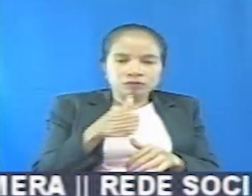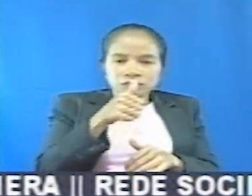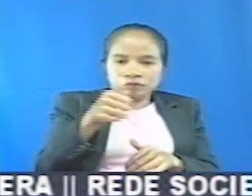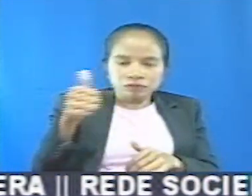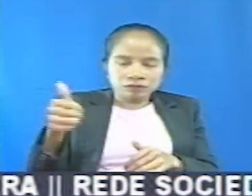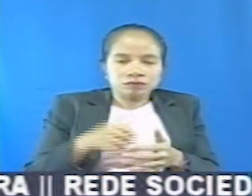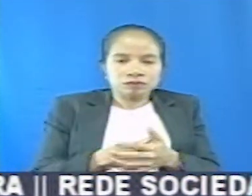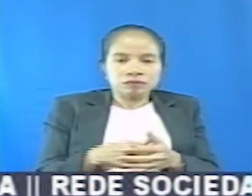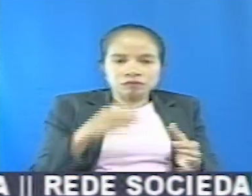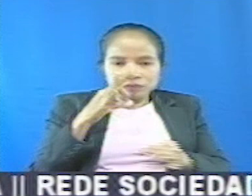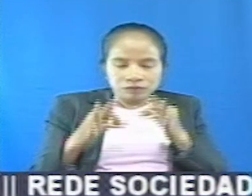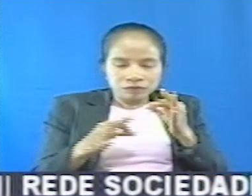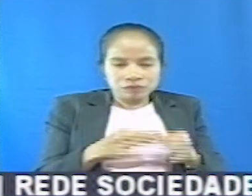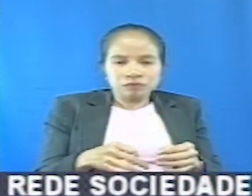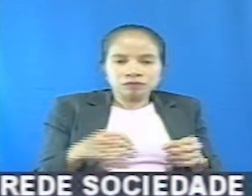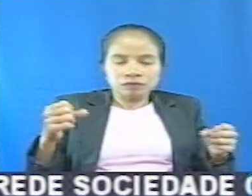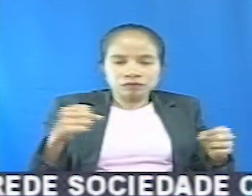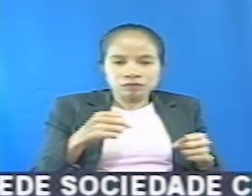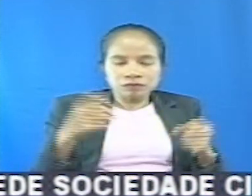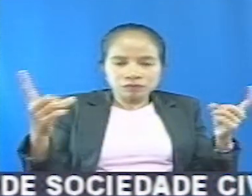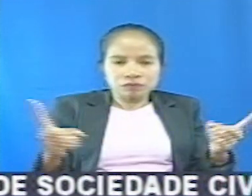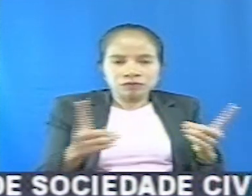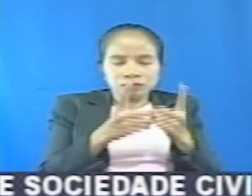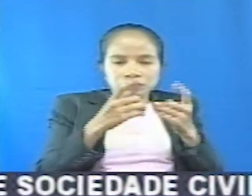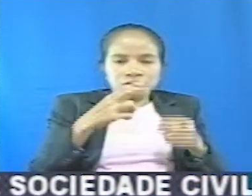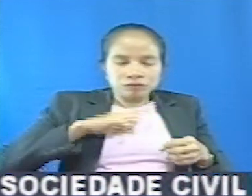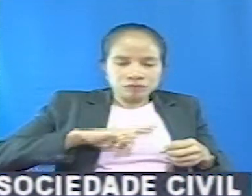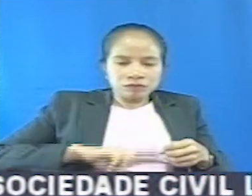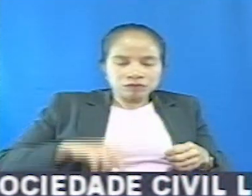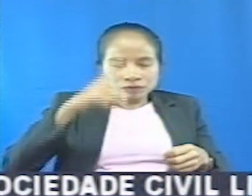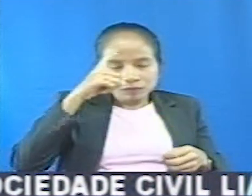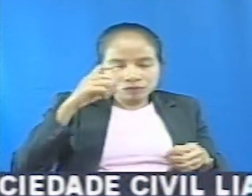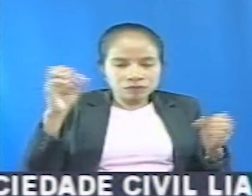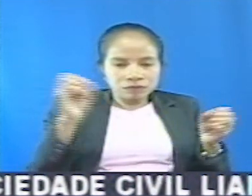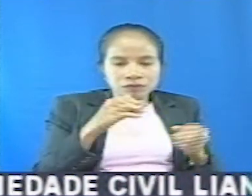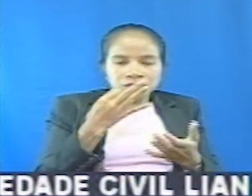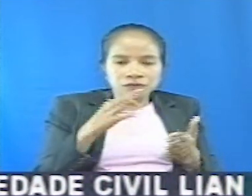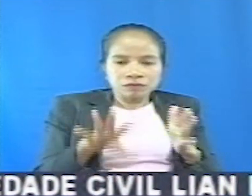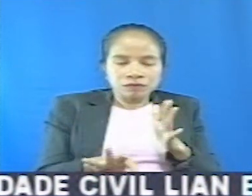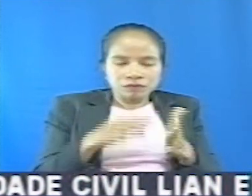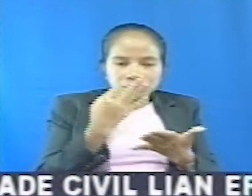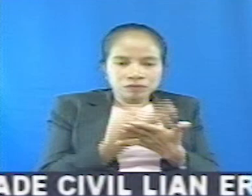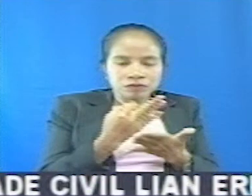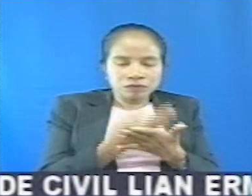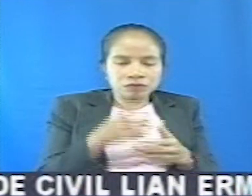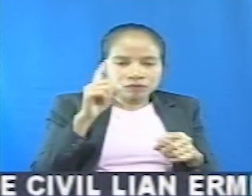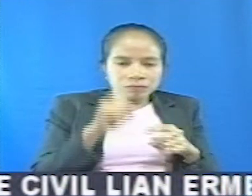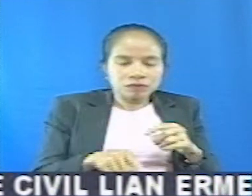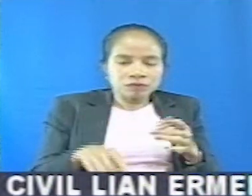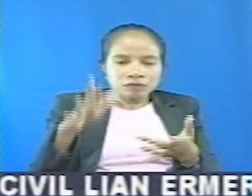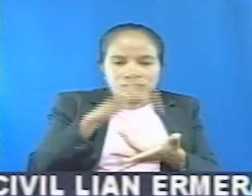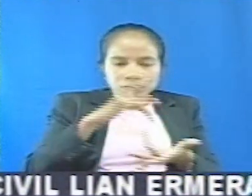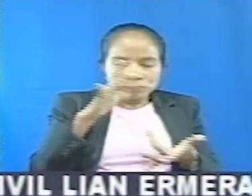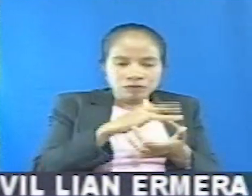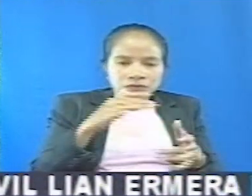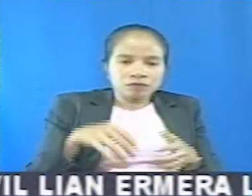uma, mas que se irá sofre baham laha, tamba balun la hetang ona rendimento no labele halo